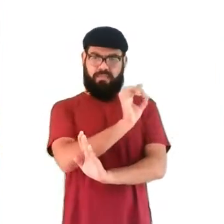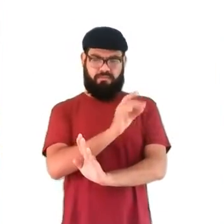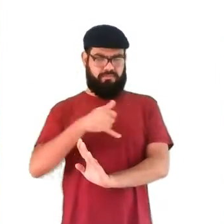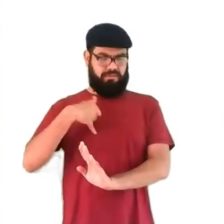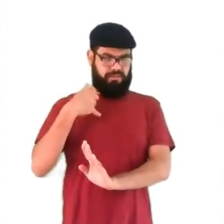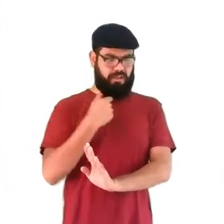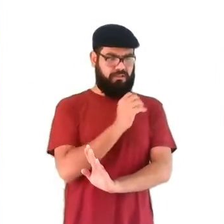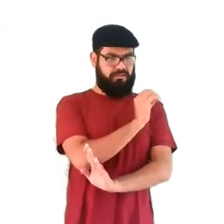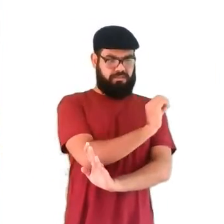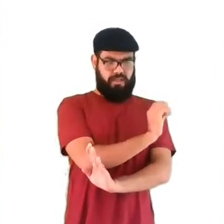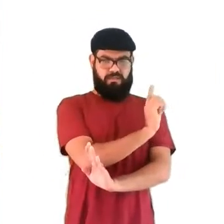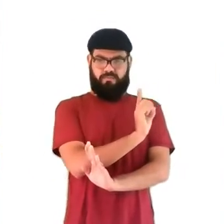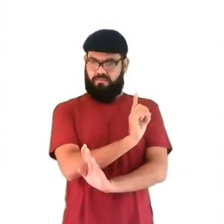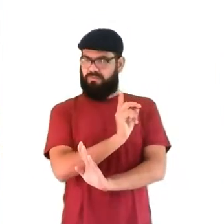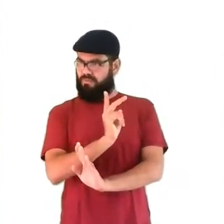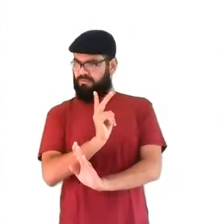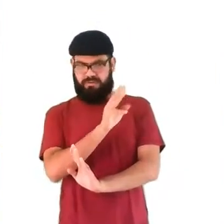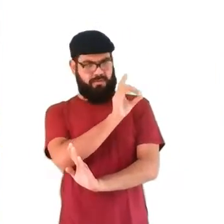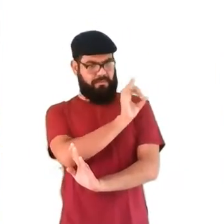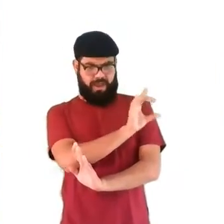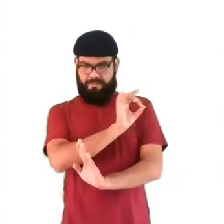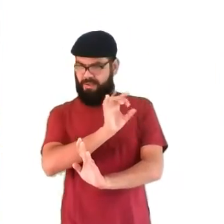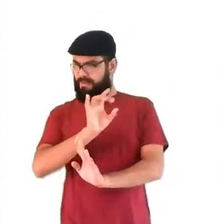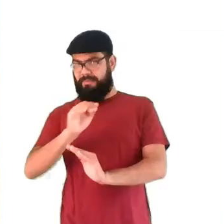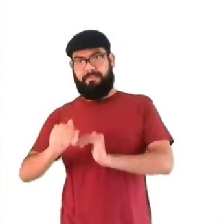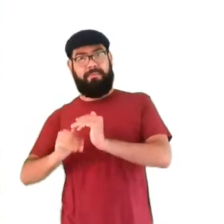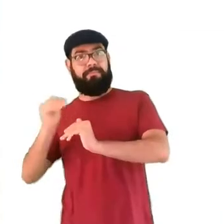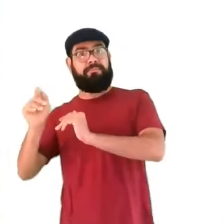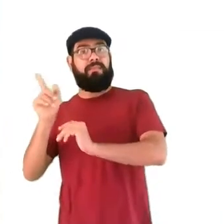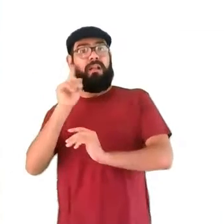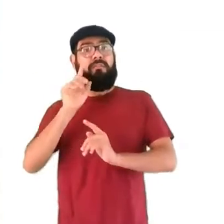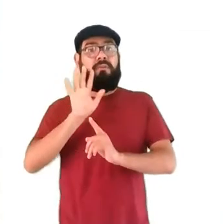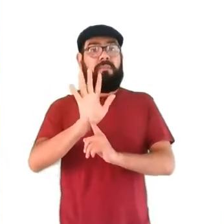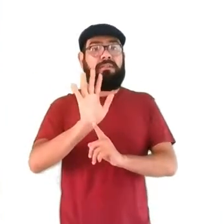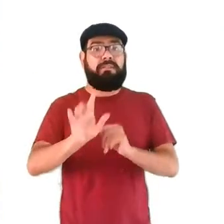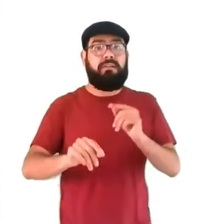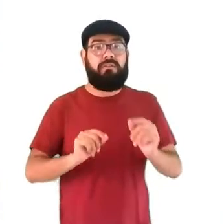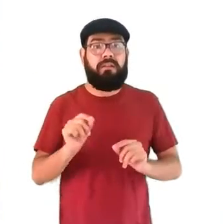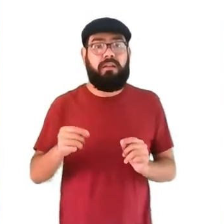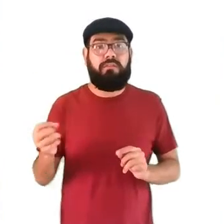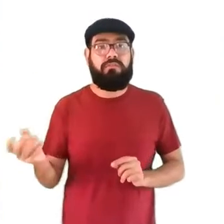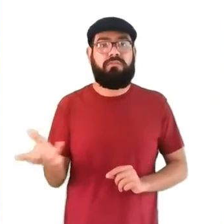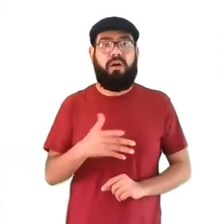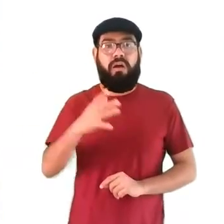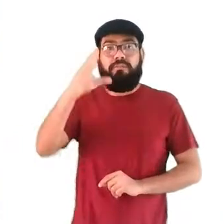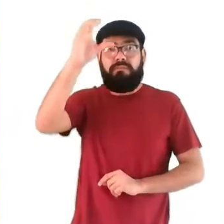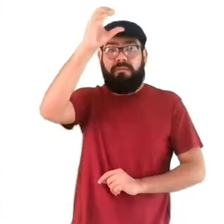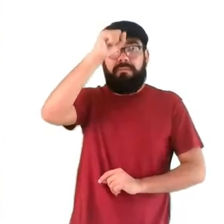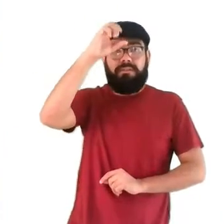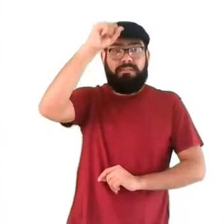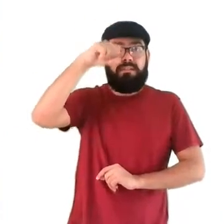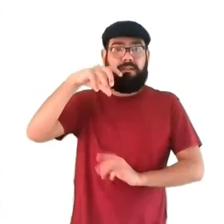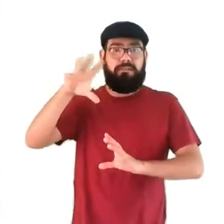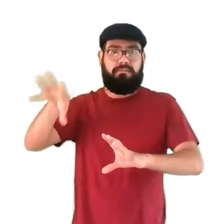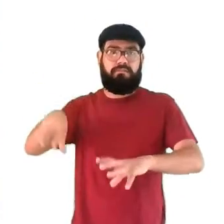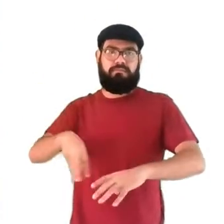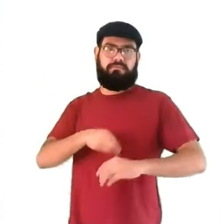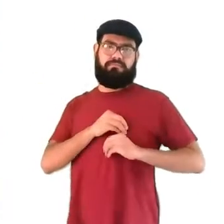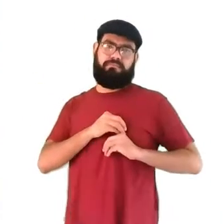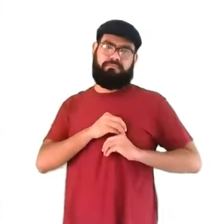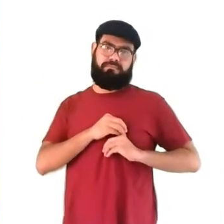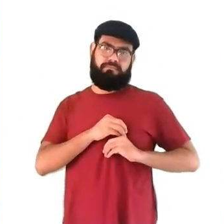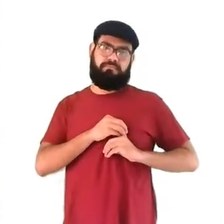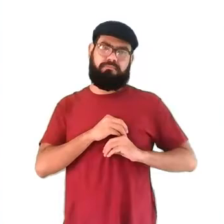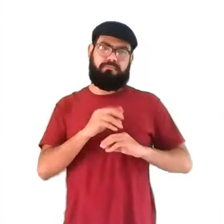segunda infância, e a terceira também, elas vão trazer o que? Novos aprendizados para a nossa vida. Então, aqui no nosso